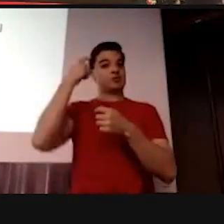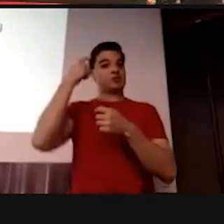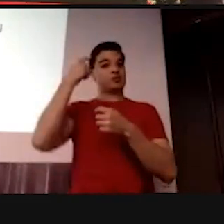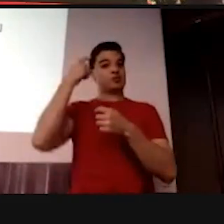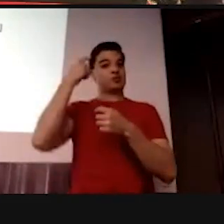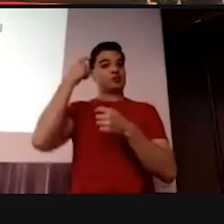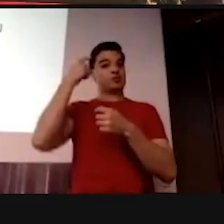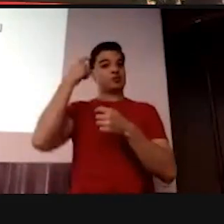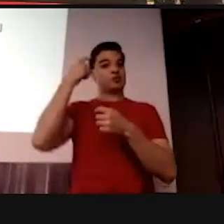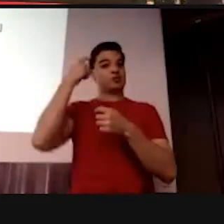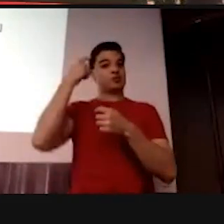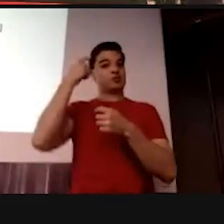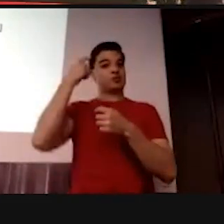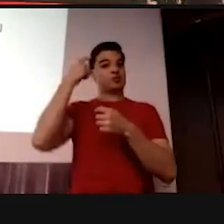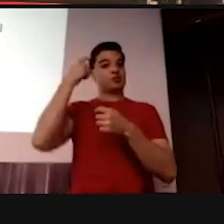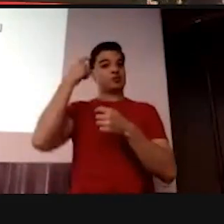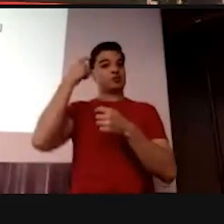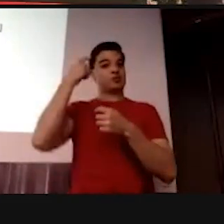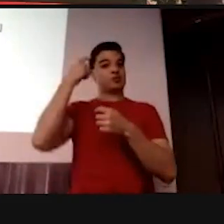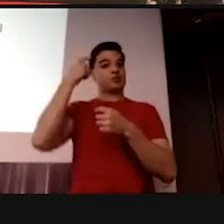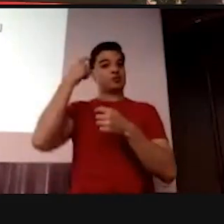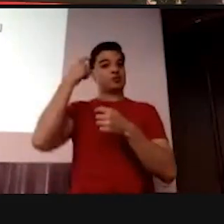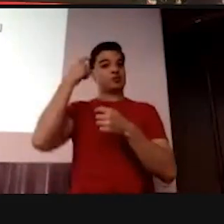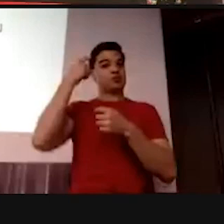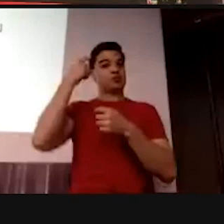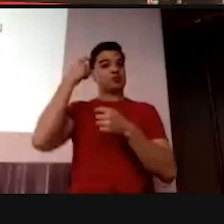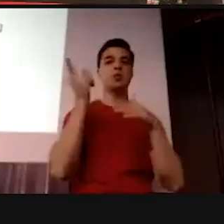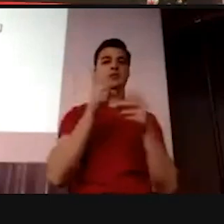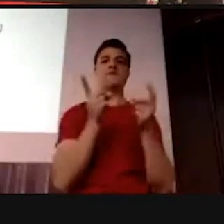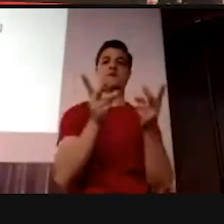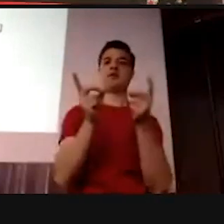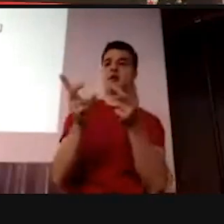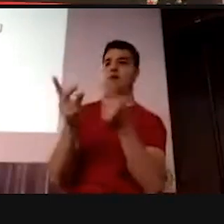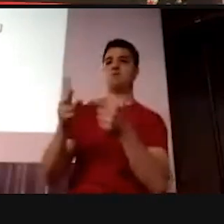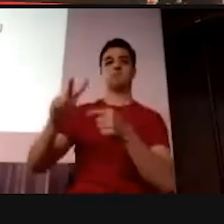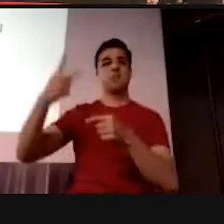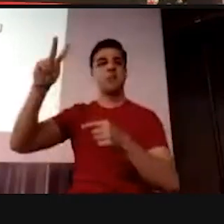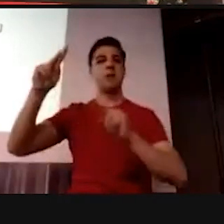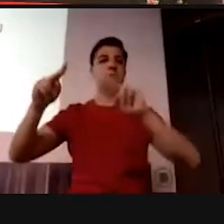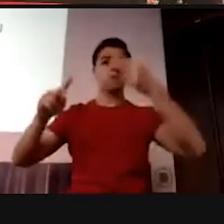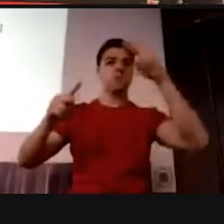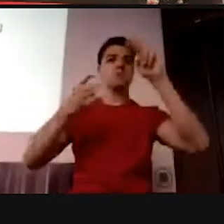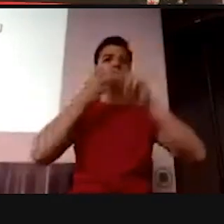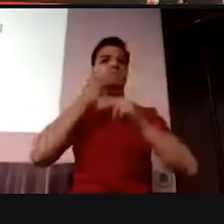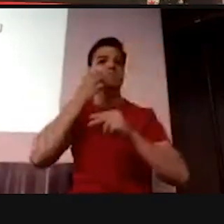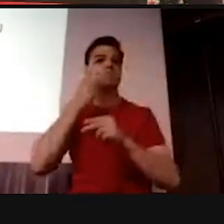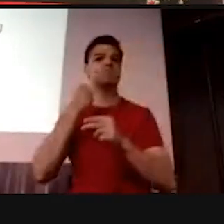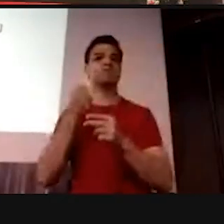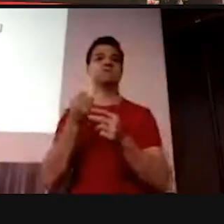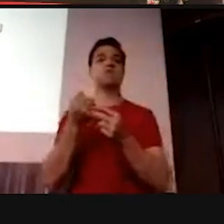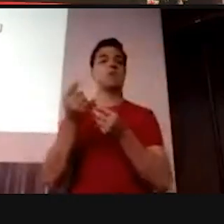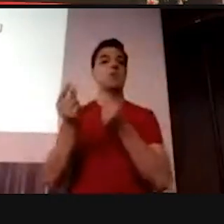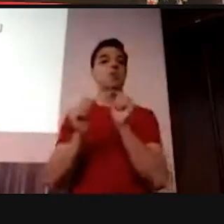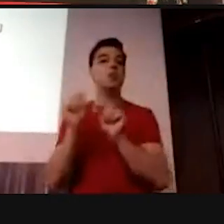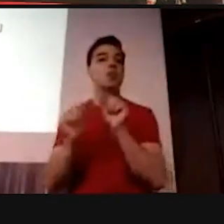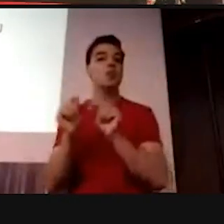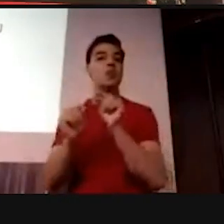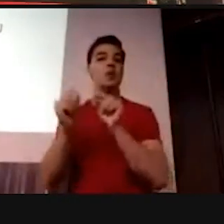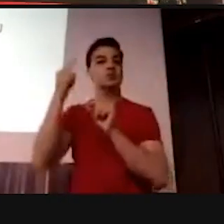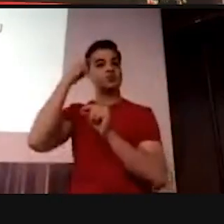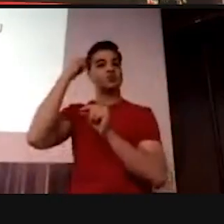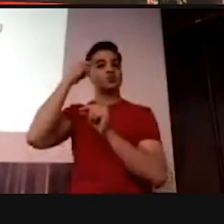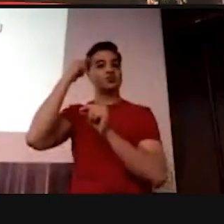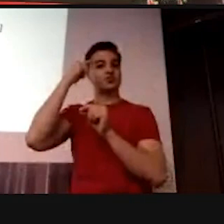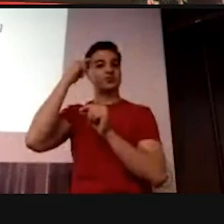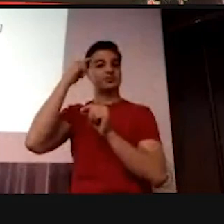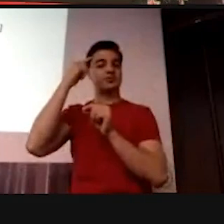para a comunidade onde ela está inserida. Porque ela não pode só lucrar mais, né? Tirar da gente. O que ela devolve? Acho